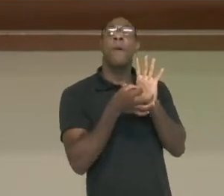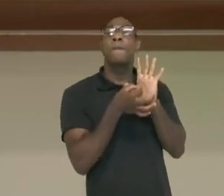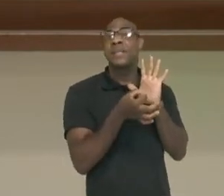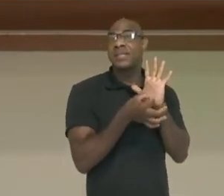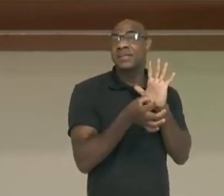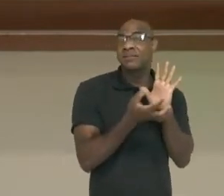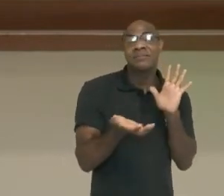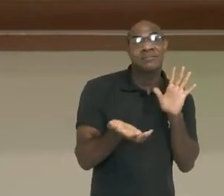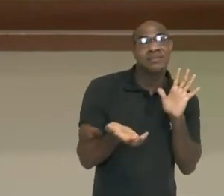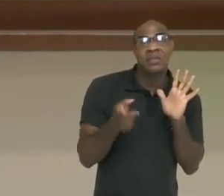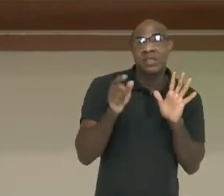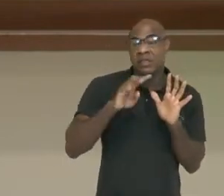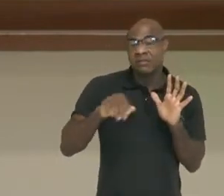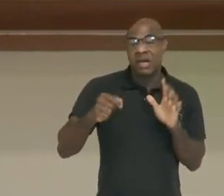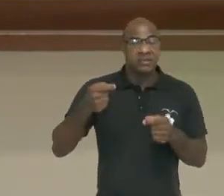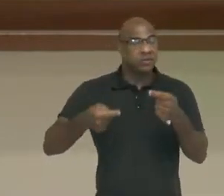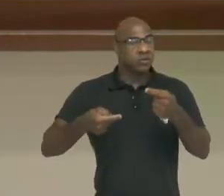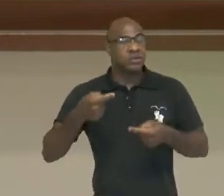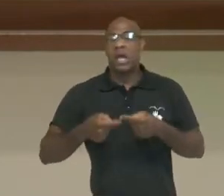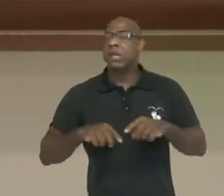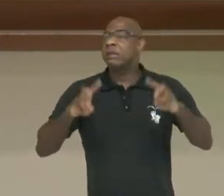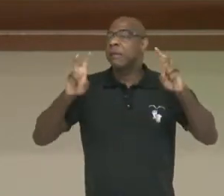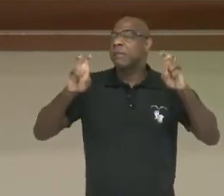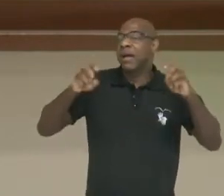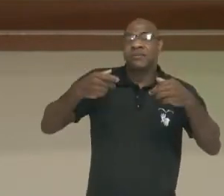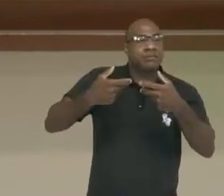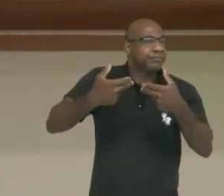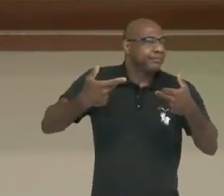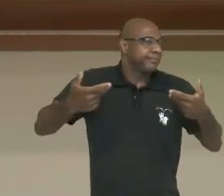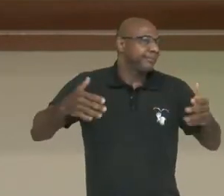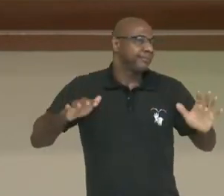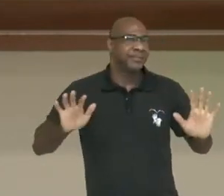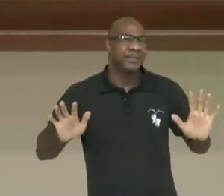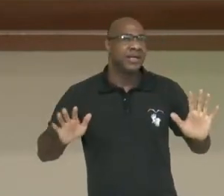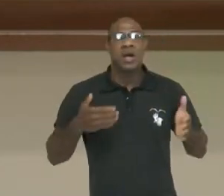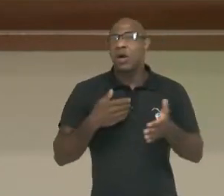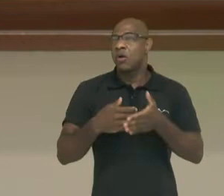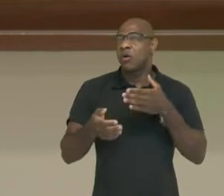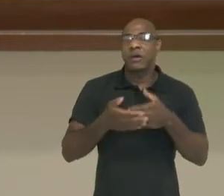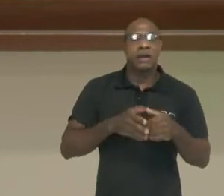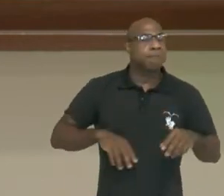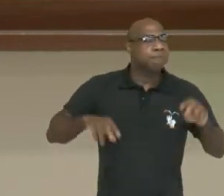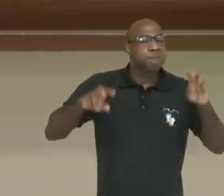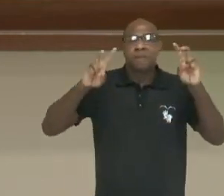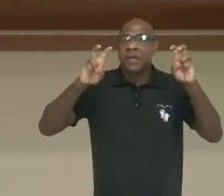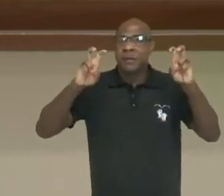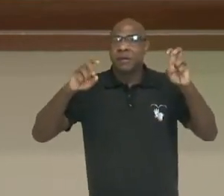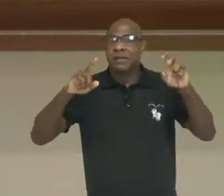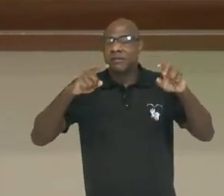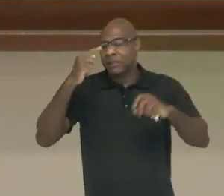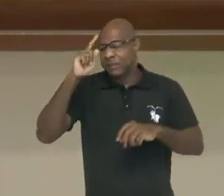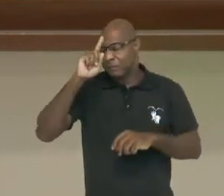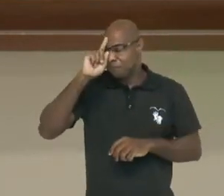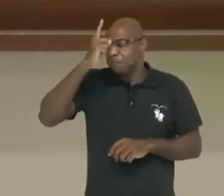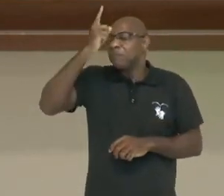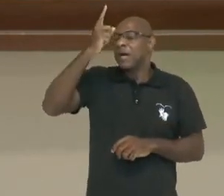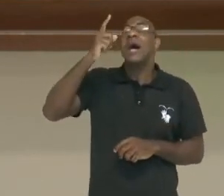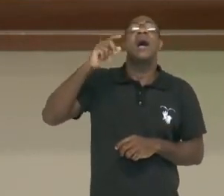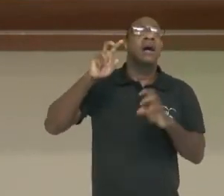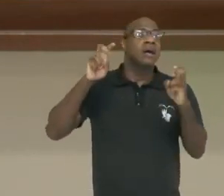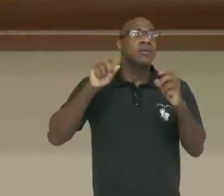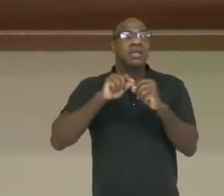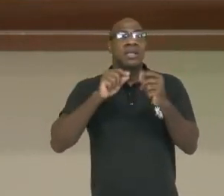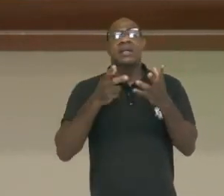artigo de opinião você vai discutir a temática que você queira. Qualquer temática que venha à sua mente. E você